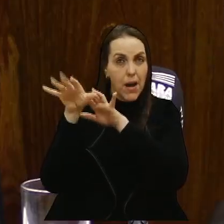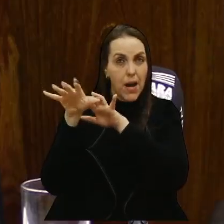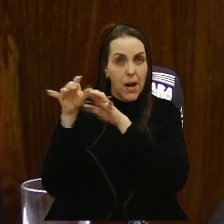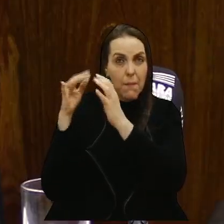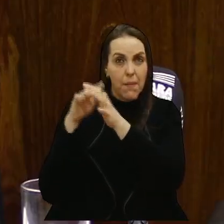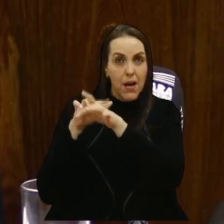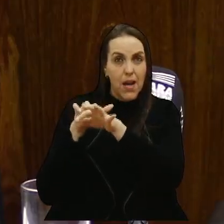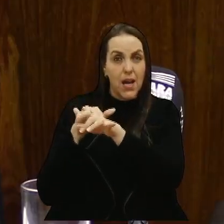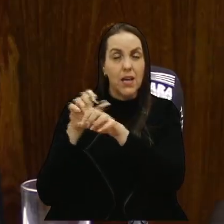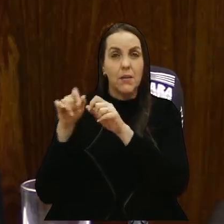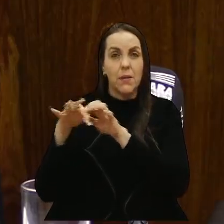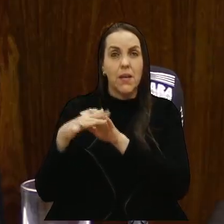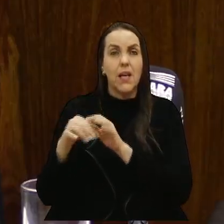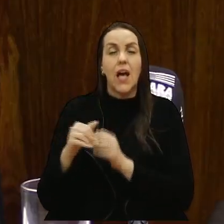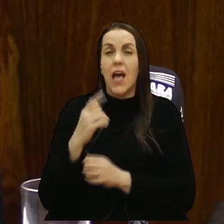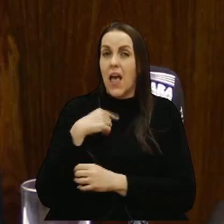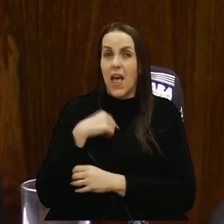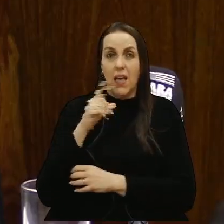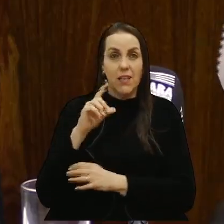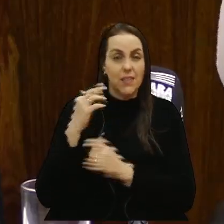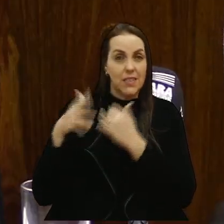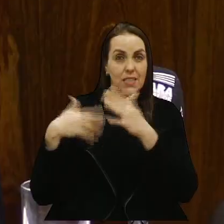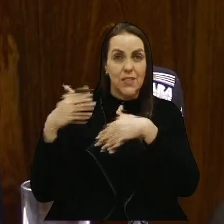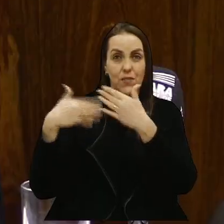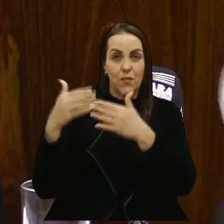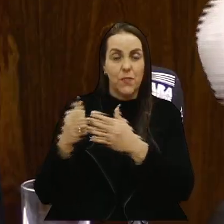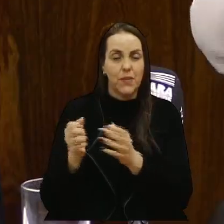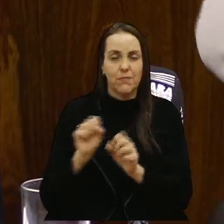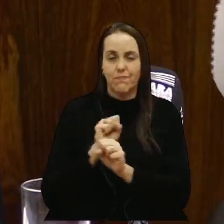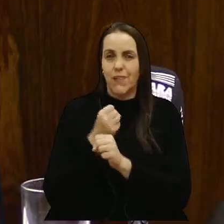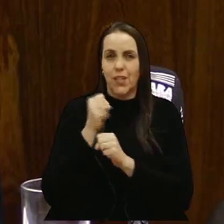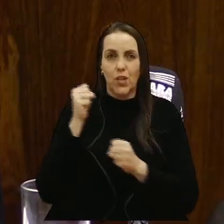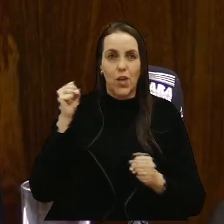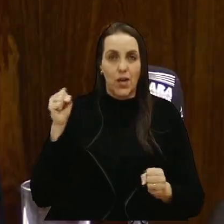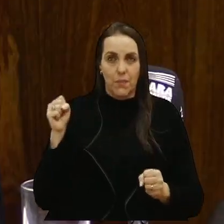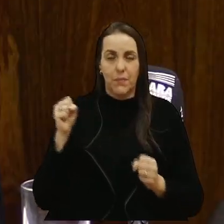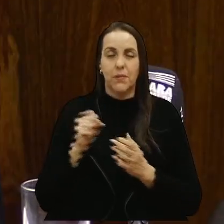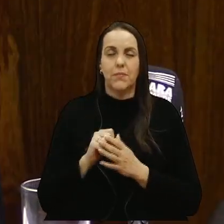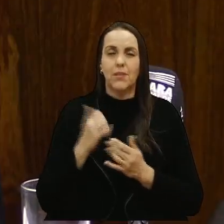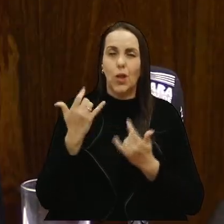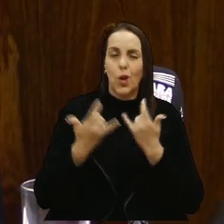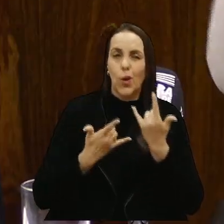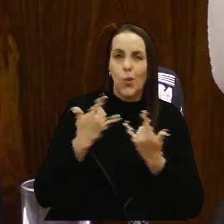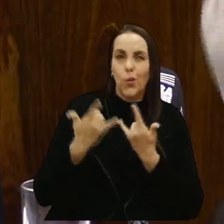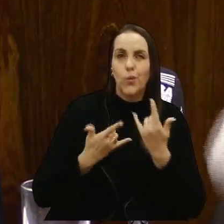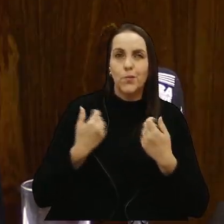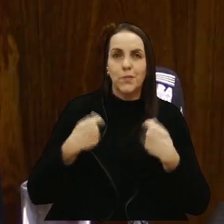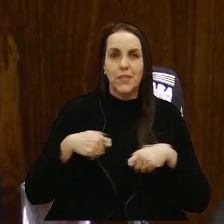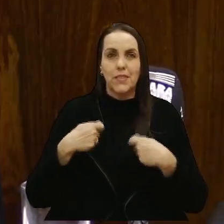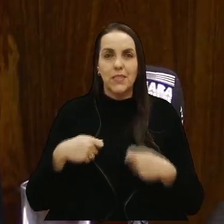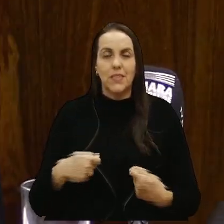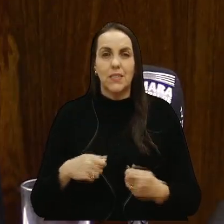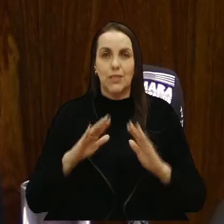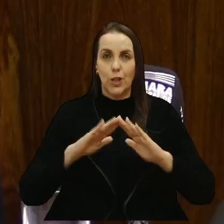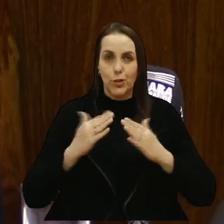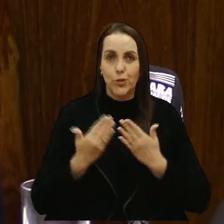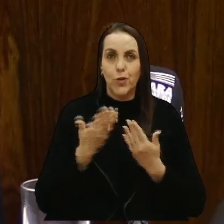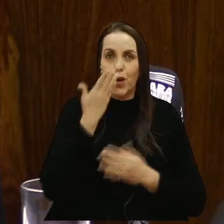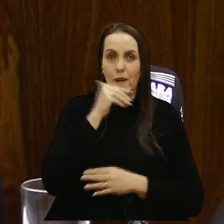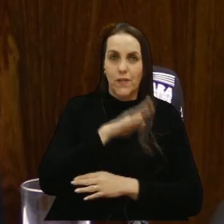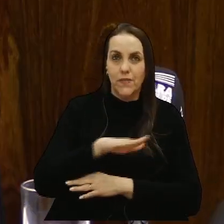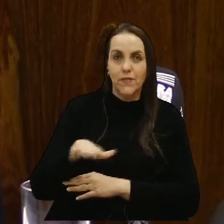um desenvolvimento gigantesco, que precisa do lúdico, que precisa de uma escola de educação